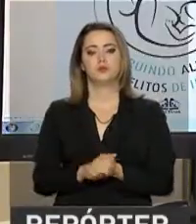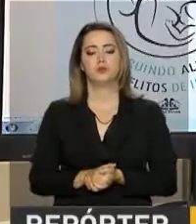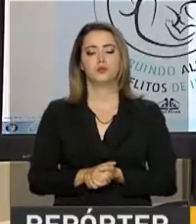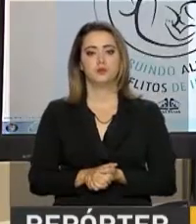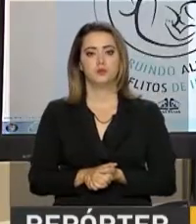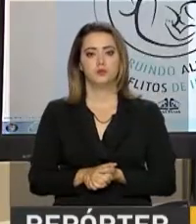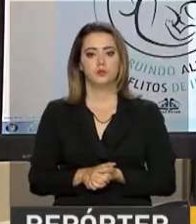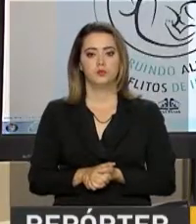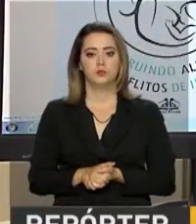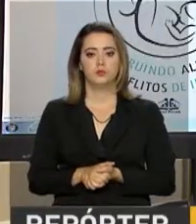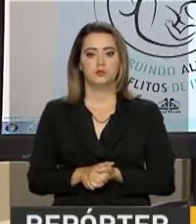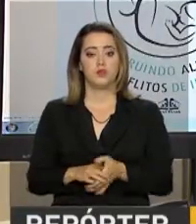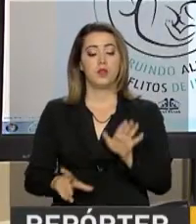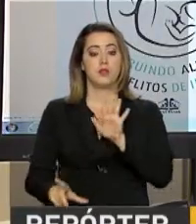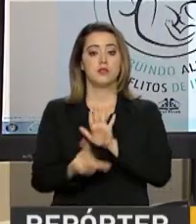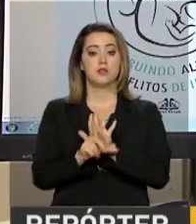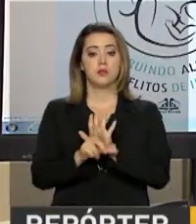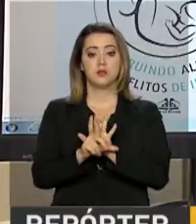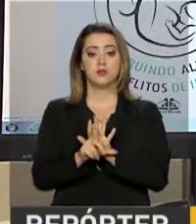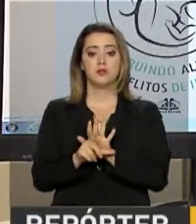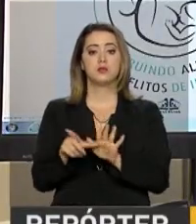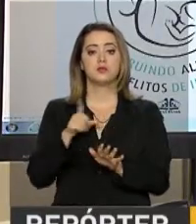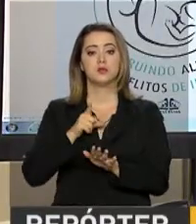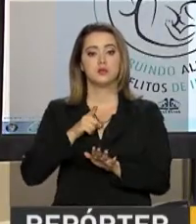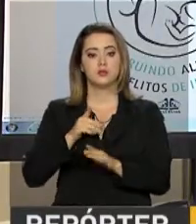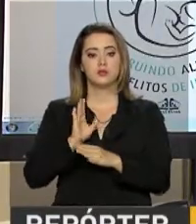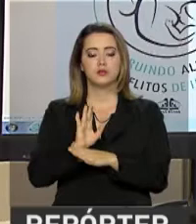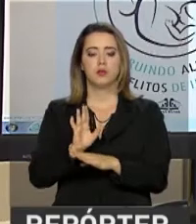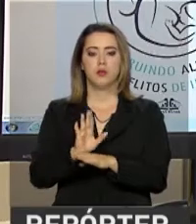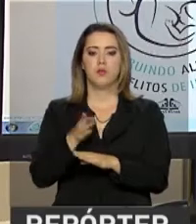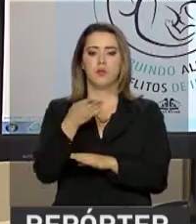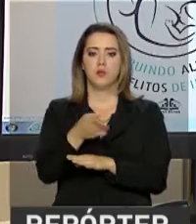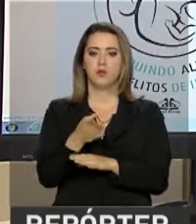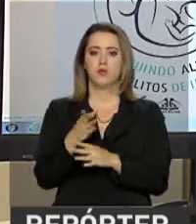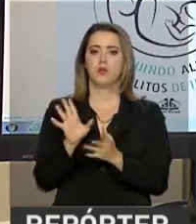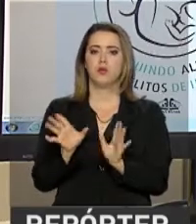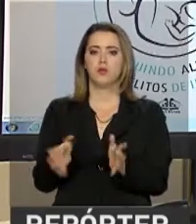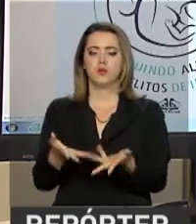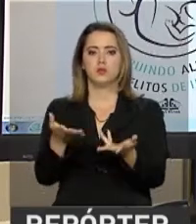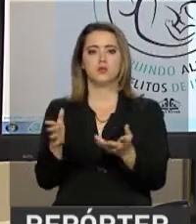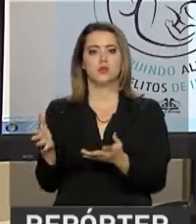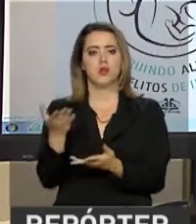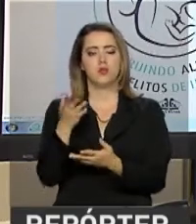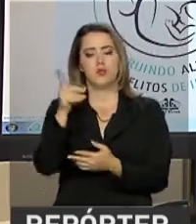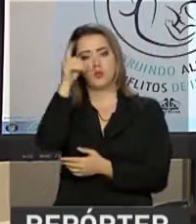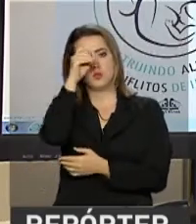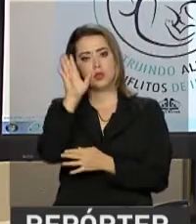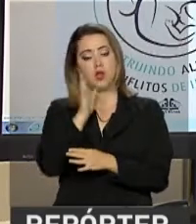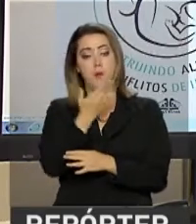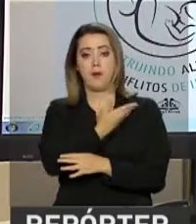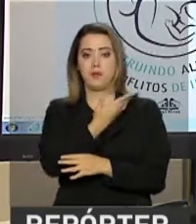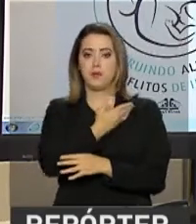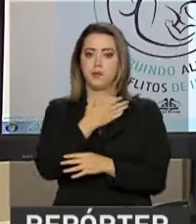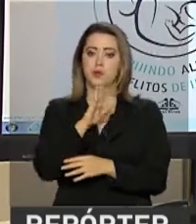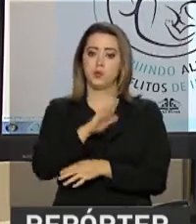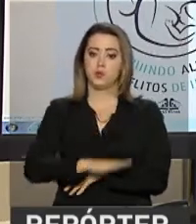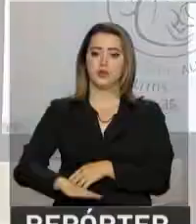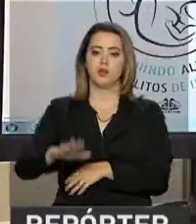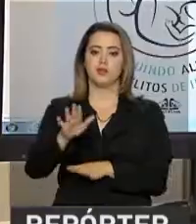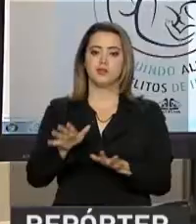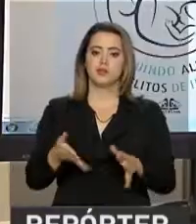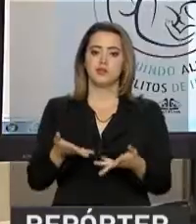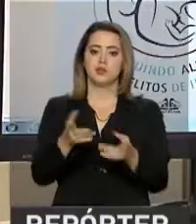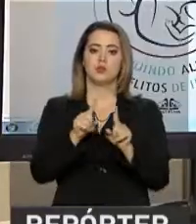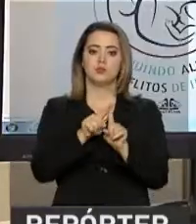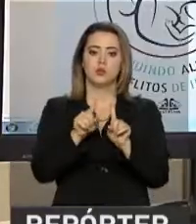leis que têm aparecido, né, o apoio, primeiro a iniciativa Hospital Amigo da Criança, que estimula desde o pré-natal,